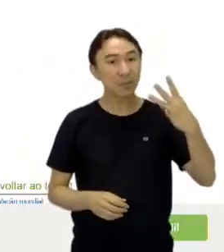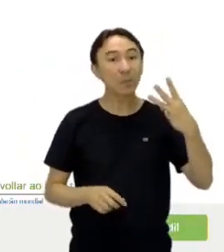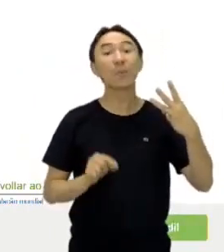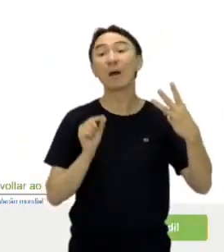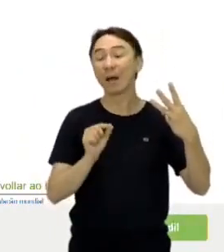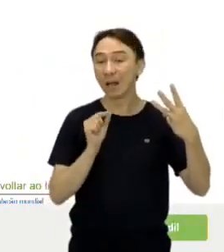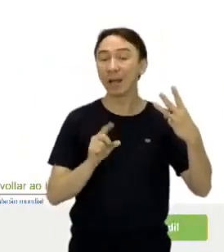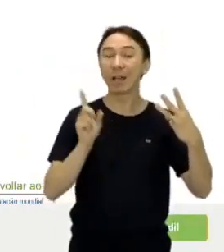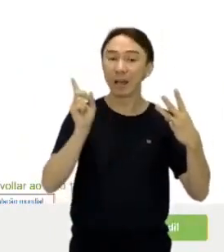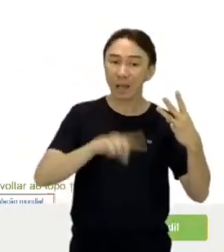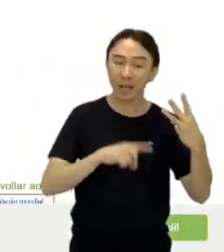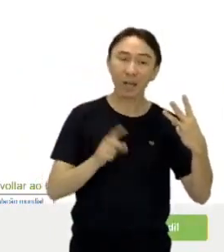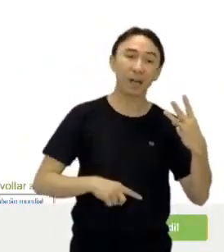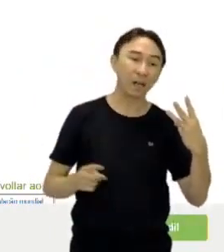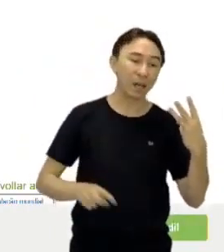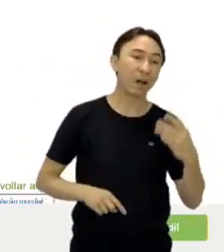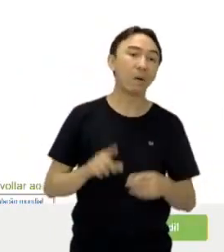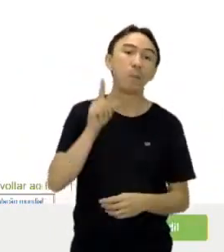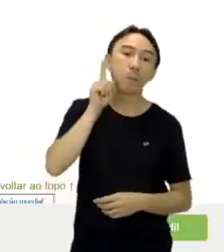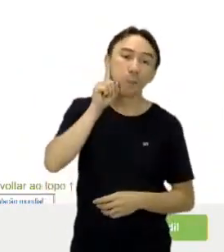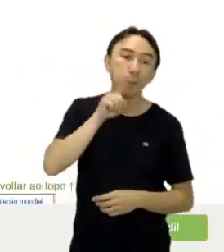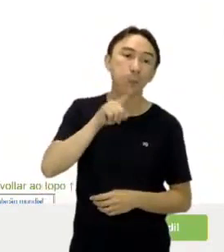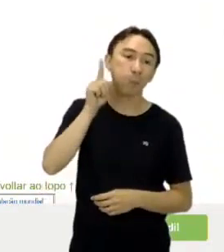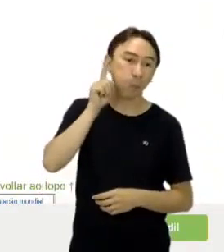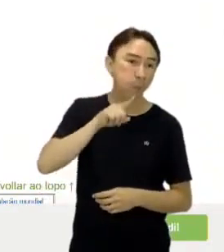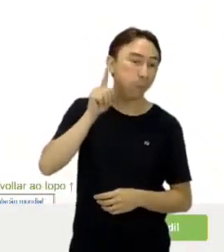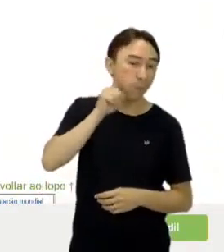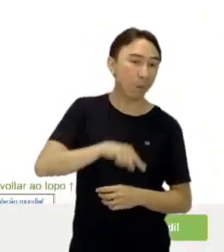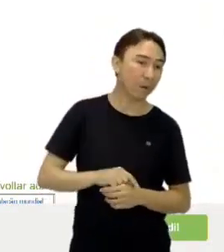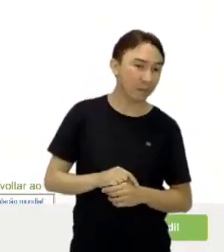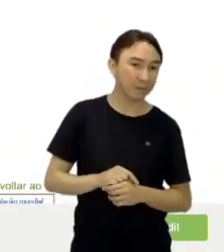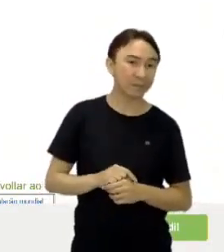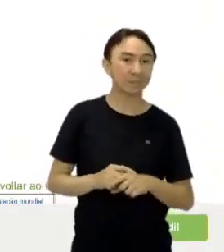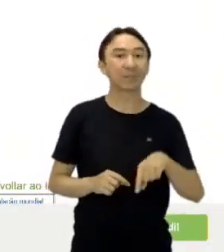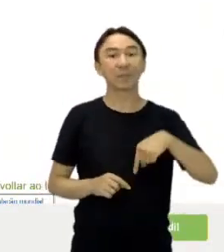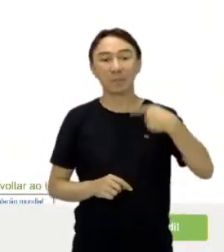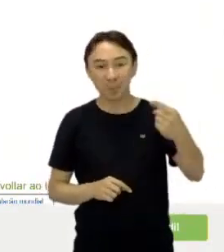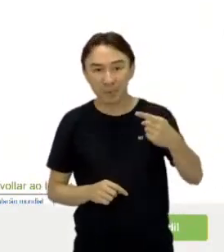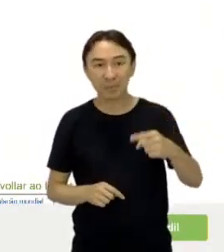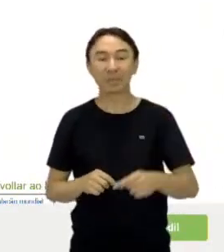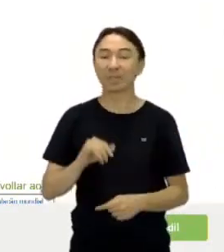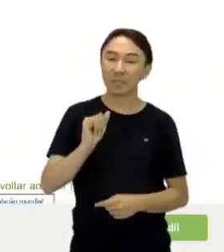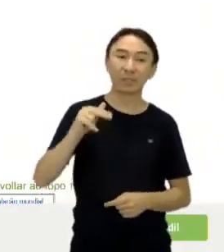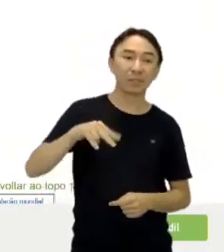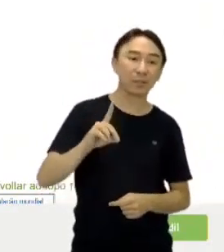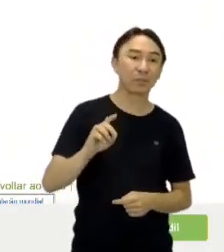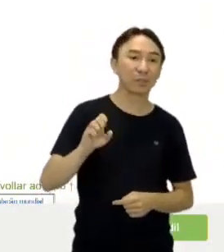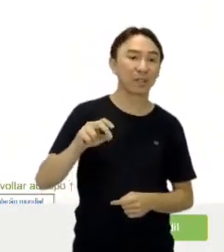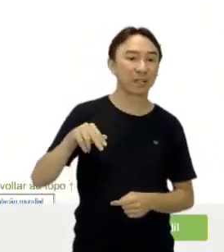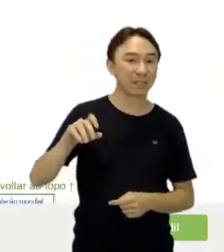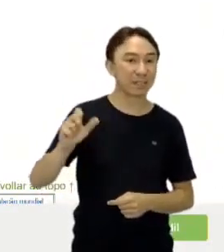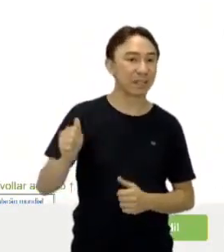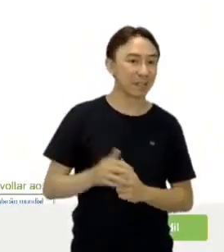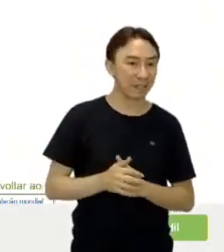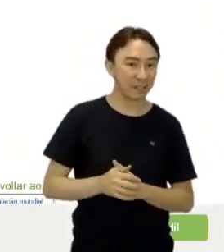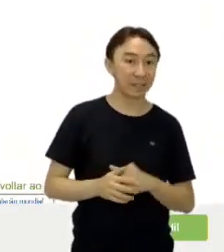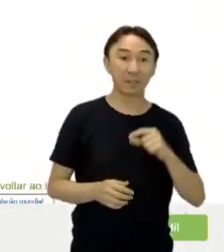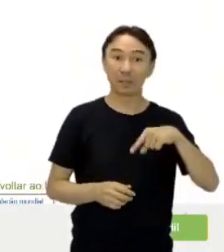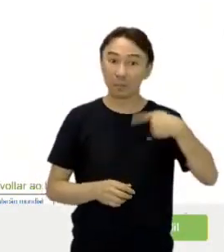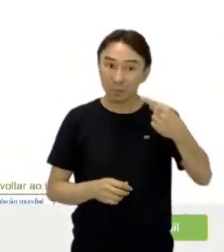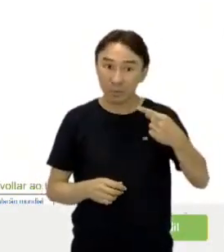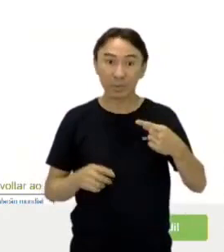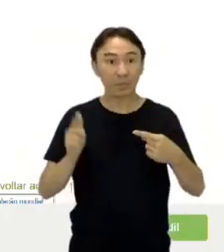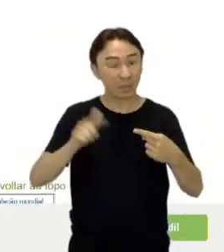de 334 milhões de pessoas. Indonésia em quarto. Olha o Paquistão, né? Há um tempo atrás a